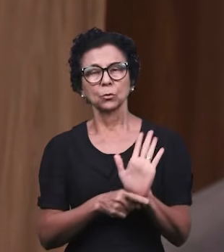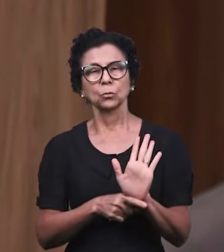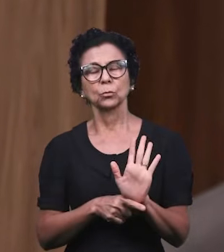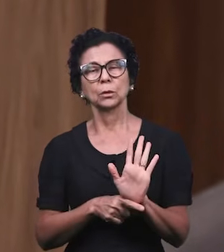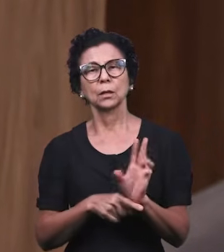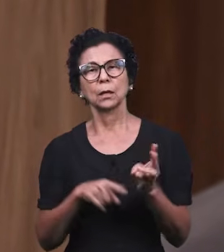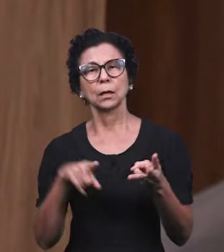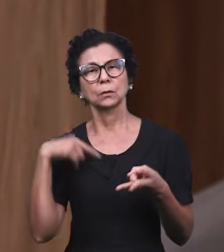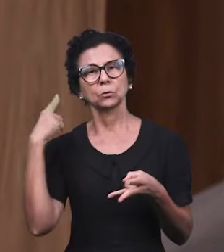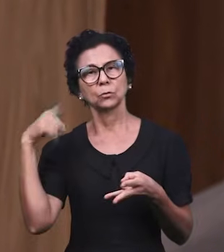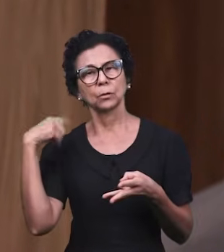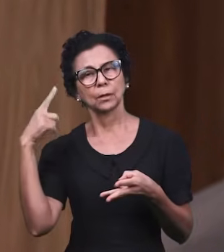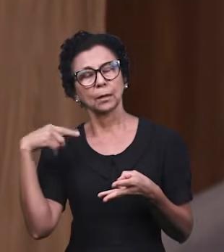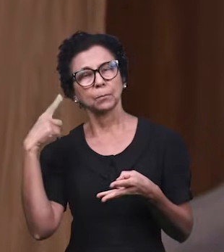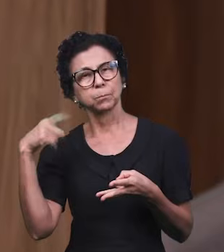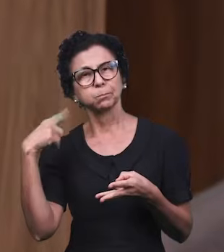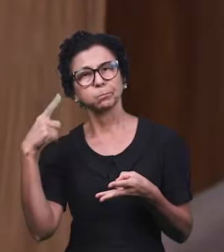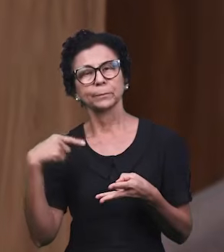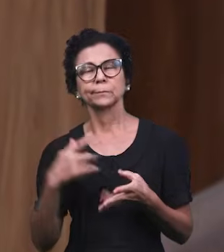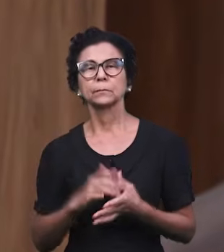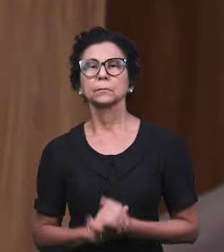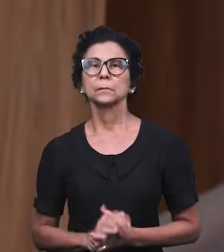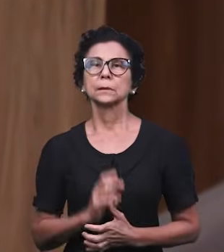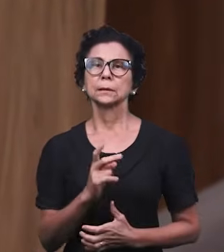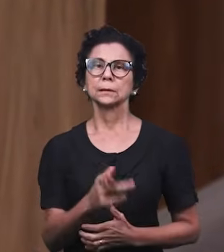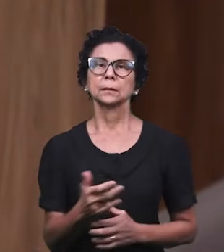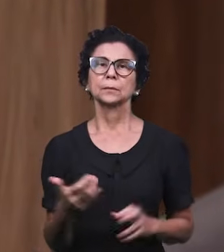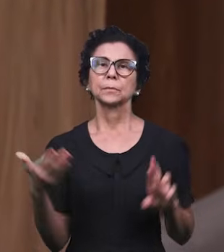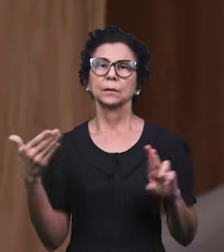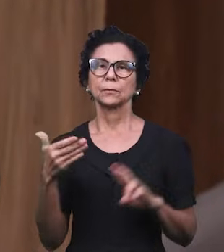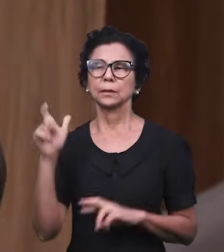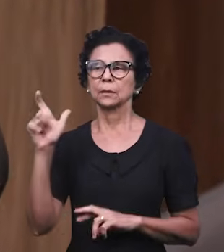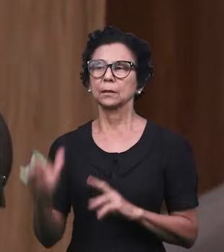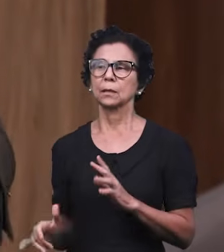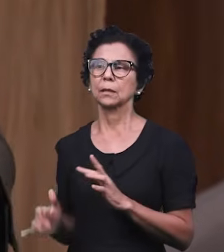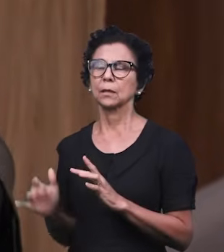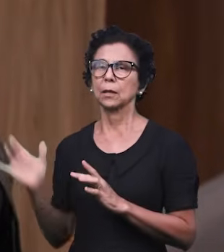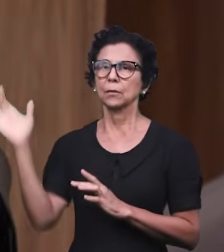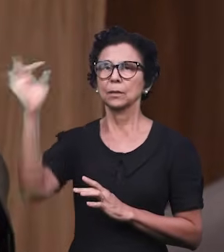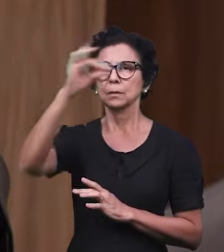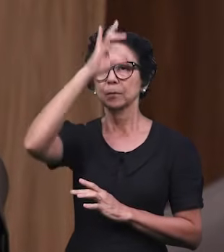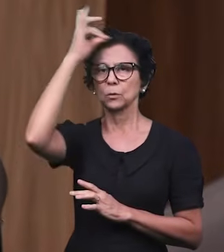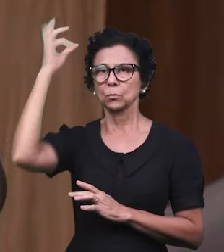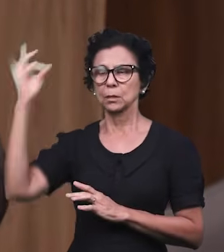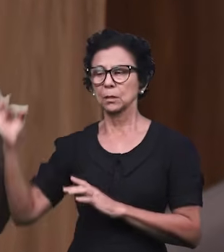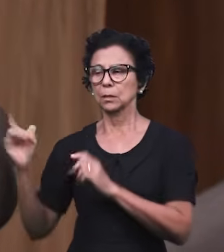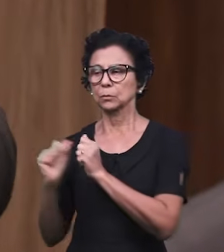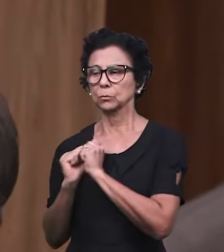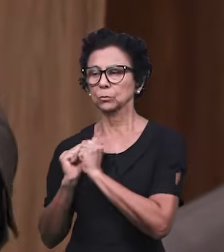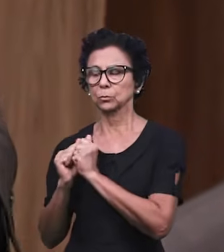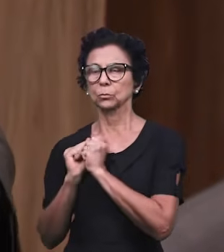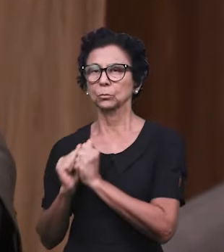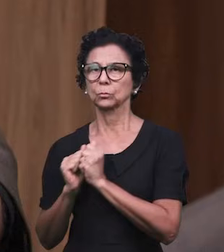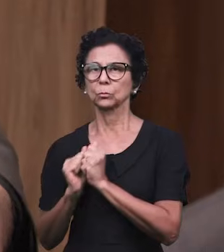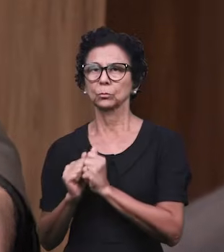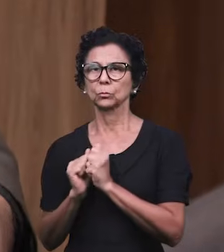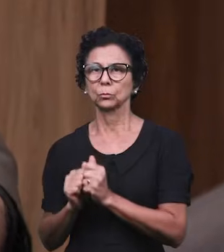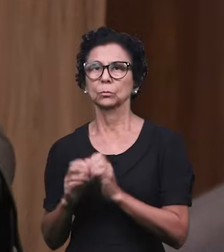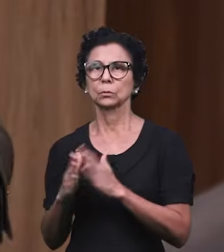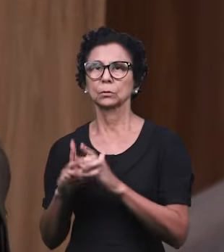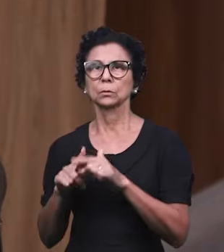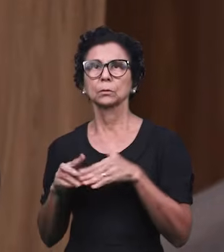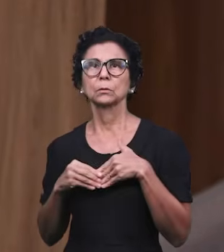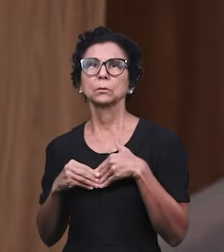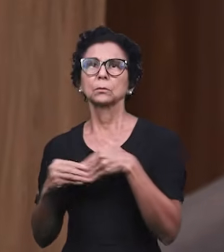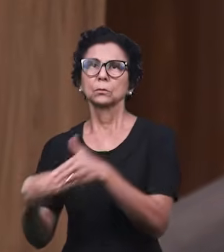mas sempre no sentido daquele que está ao lado. E o Espírito Santo é aquele que está ao lado da igreja para conduzir a